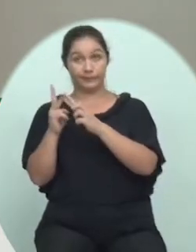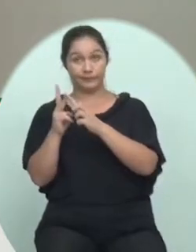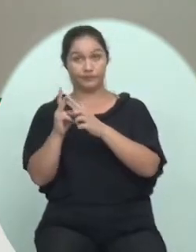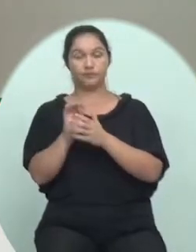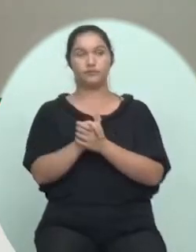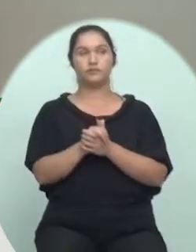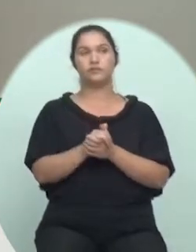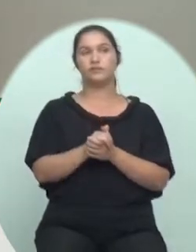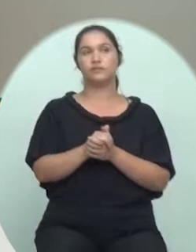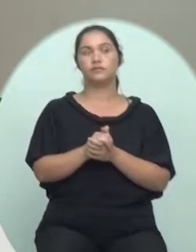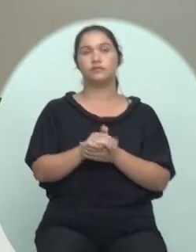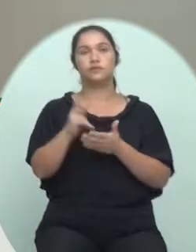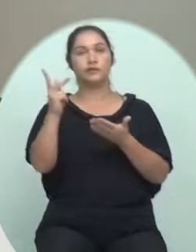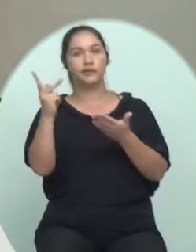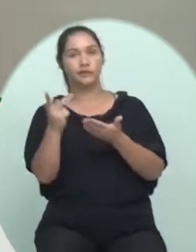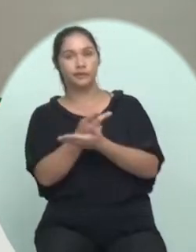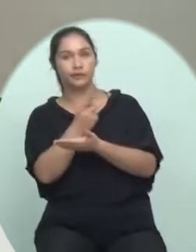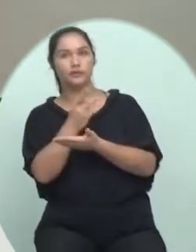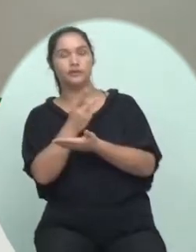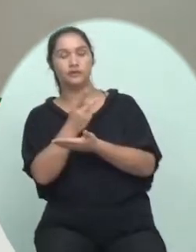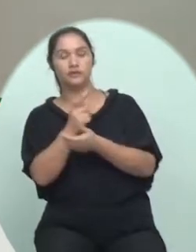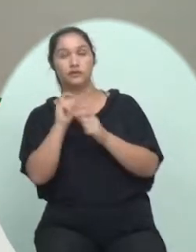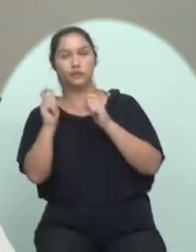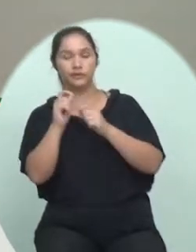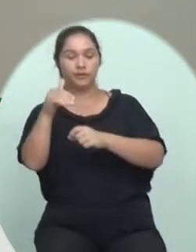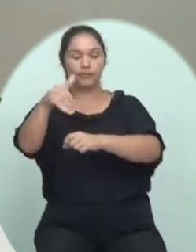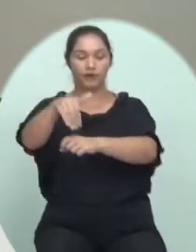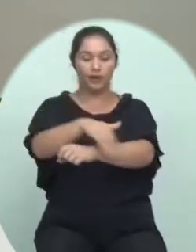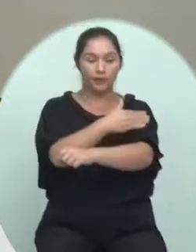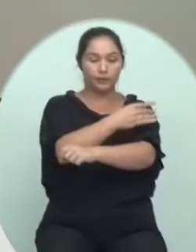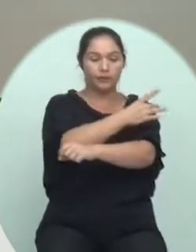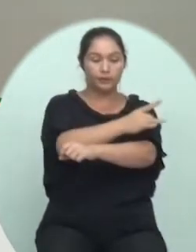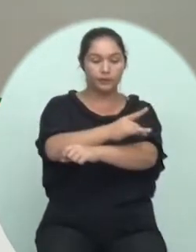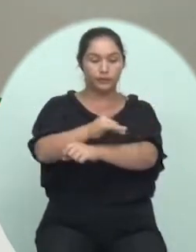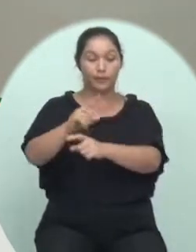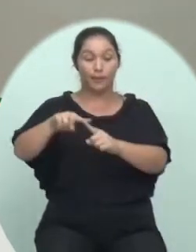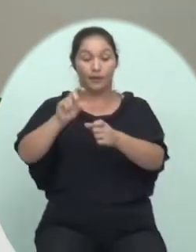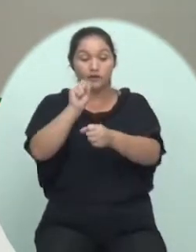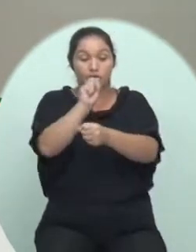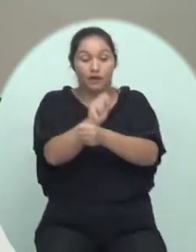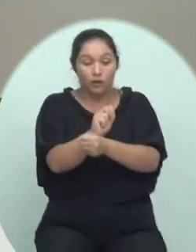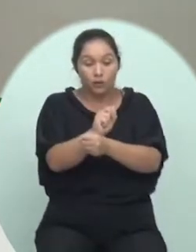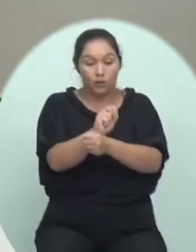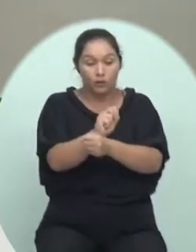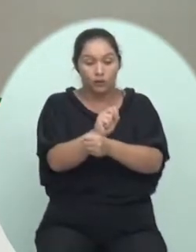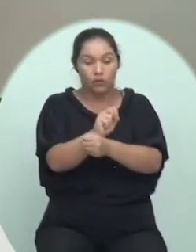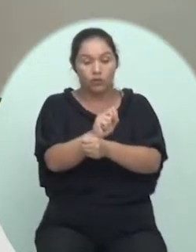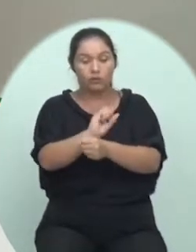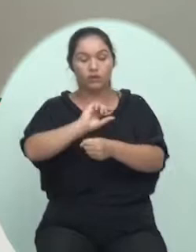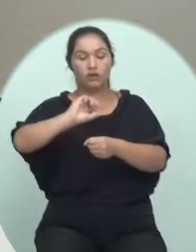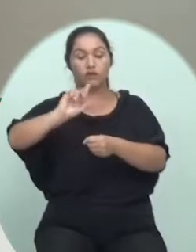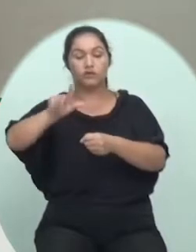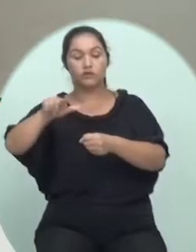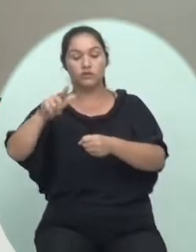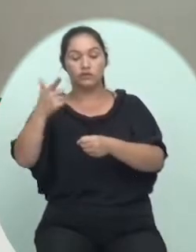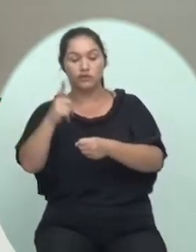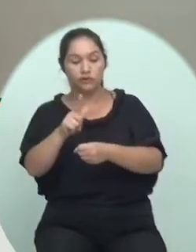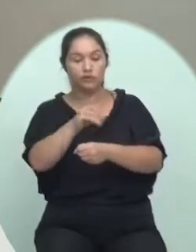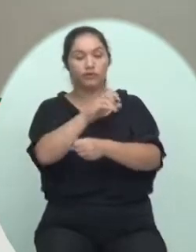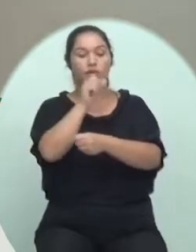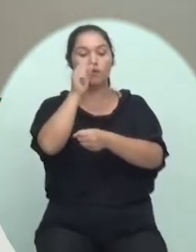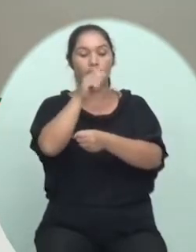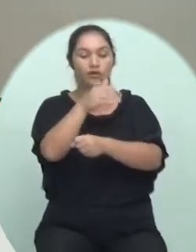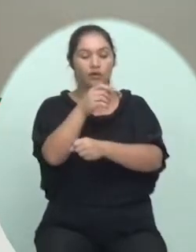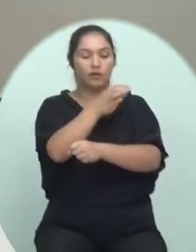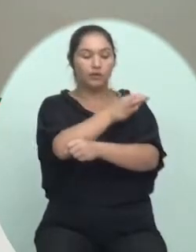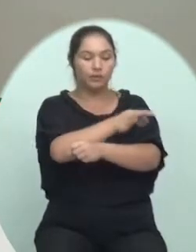que ocorreram algumas paralisações ao longo daquele período, e a gente gostaria de saber, né, o motivo da paralisação, enfim, as